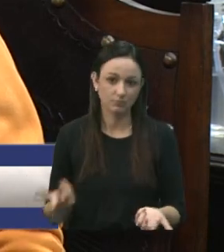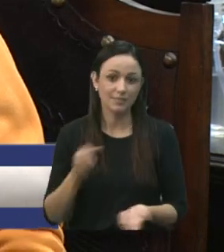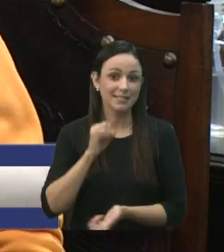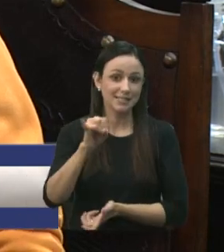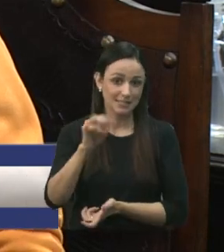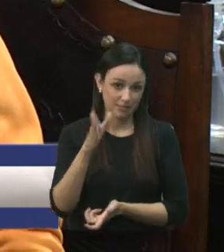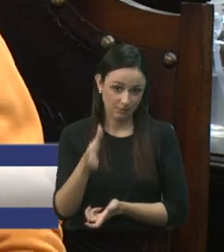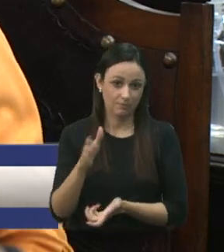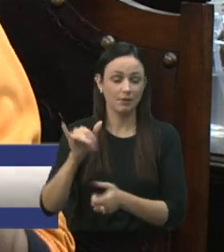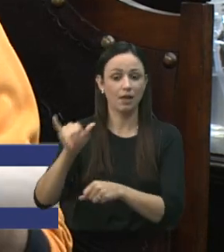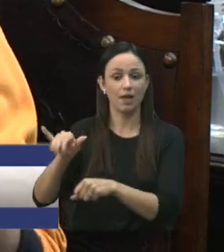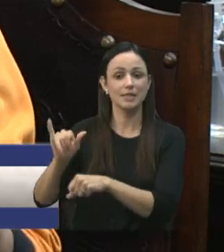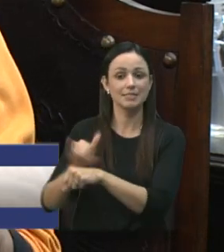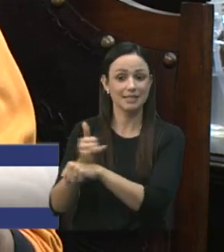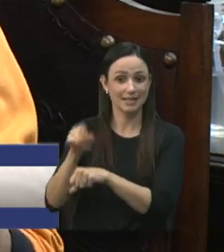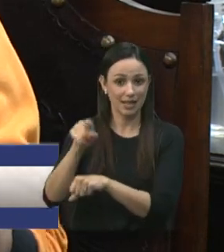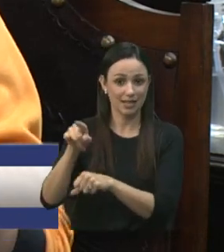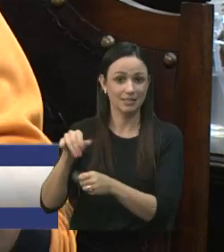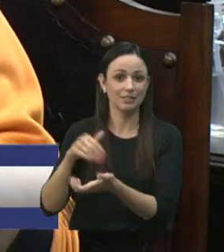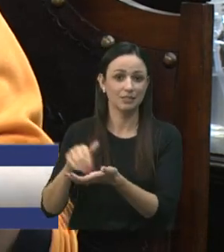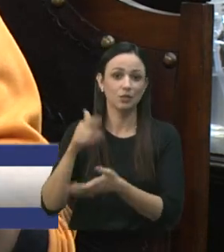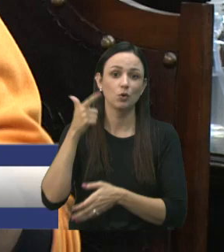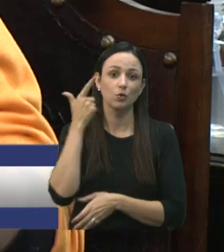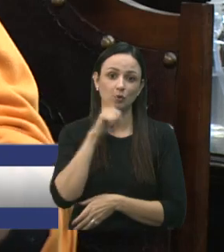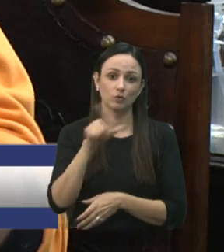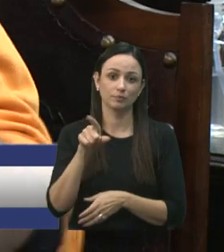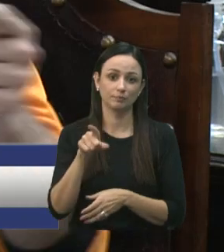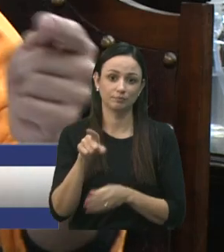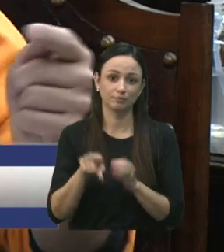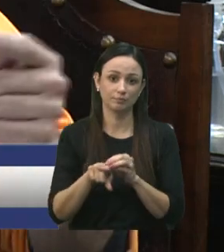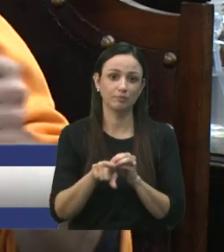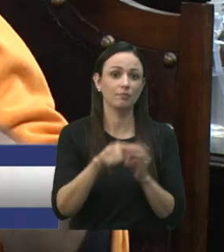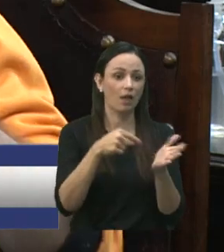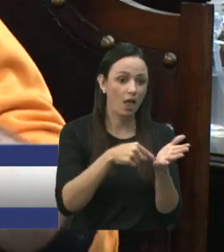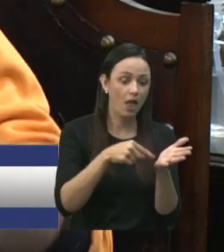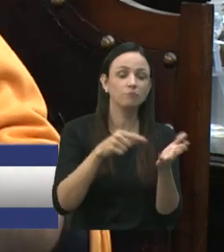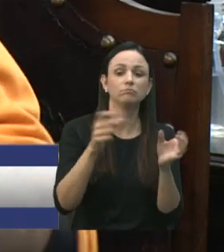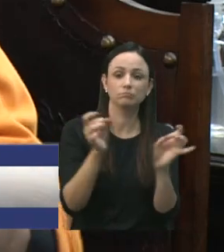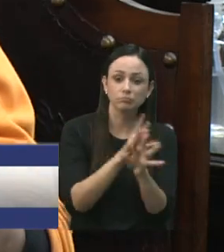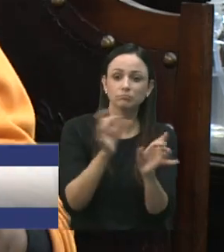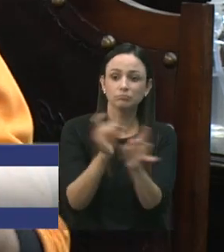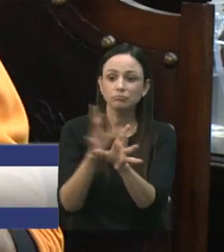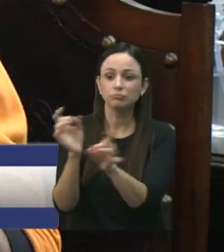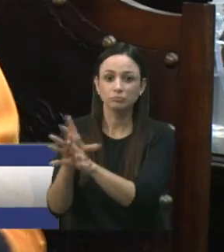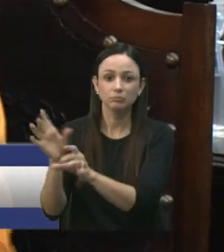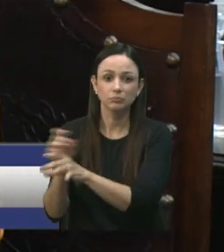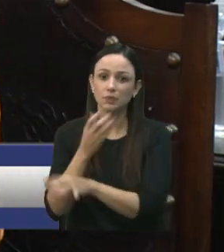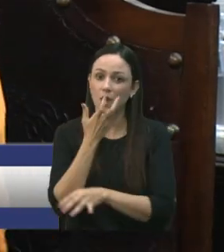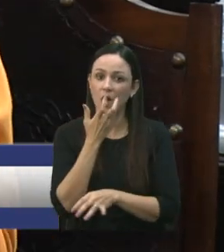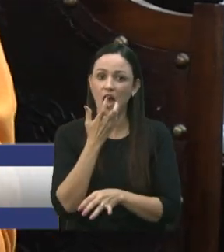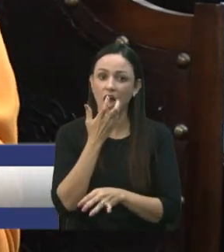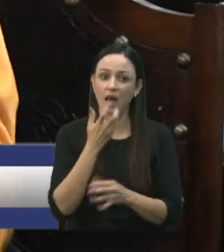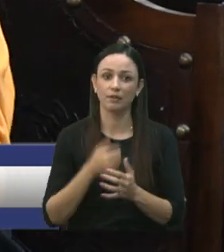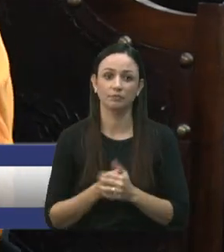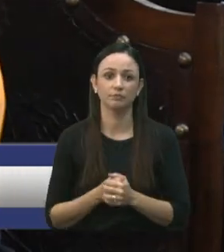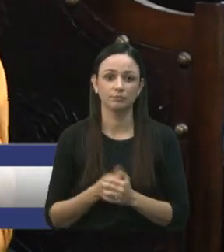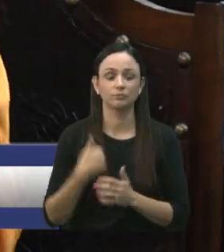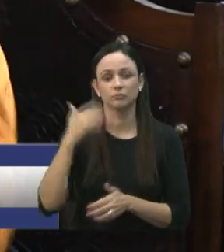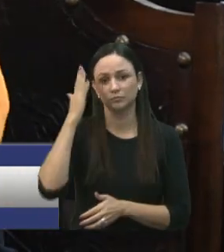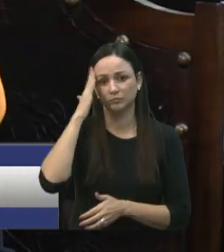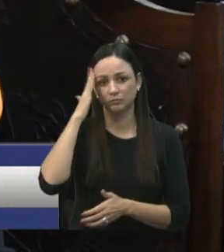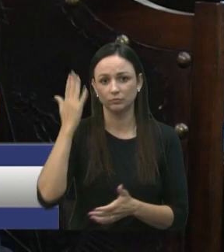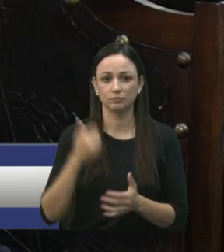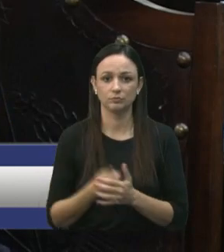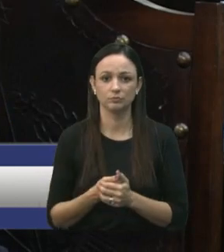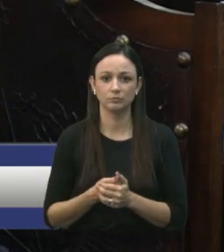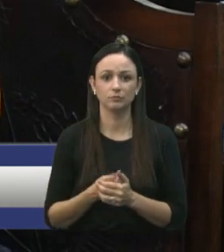Secretaria Estratégica conseguir fazer, essa foi concretizada, essa vai ser com uma determinada previsão, eu sei que vai